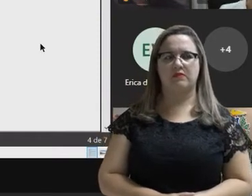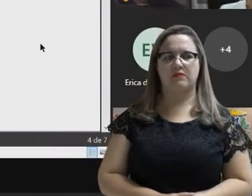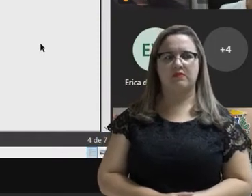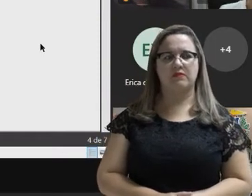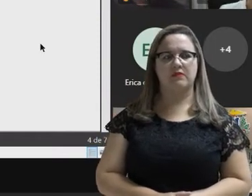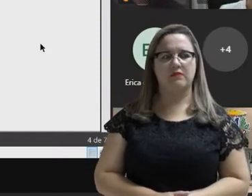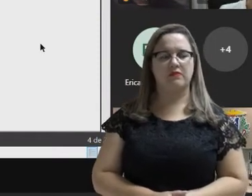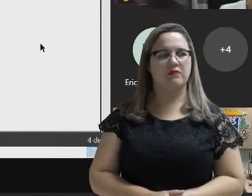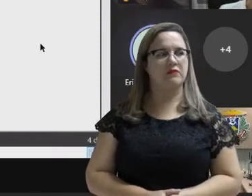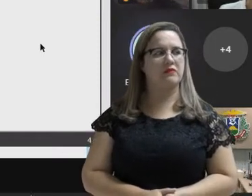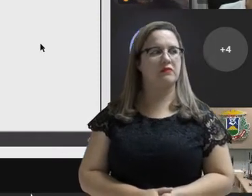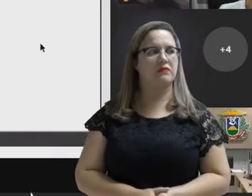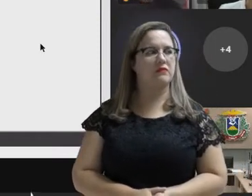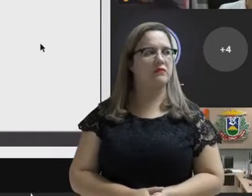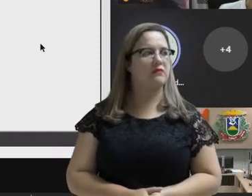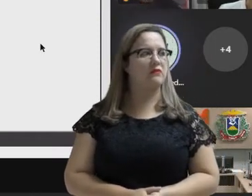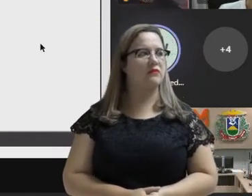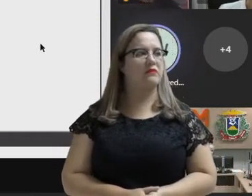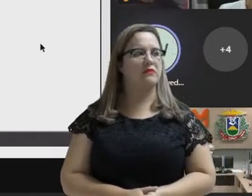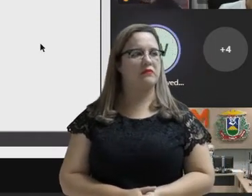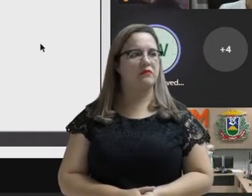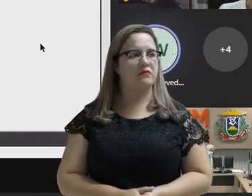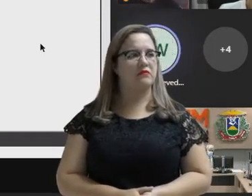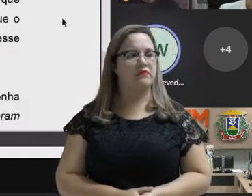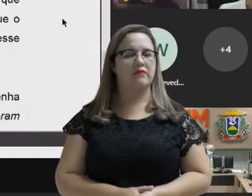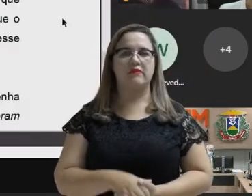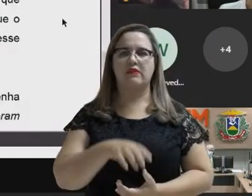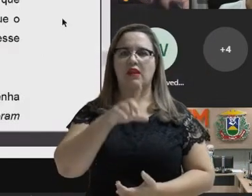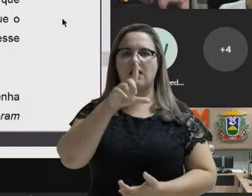Será que... Letícia, fala para ele se está...